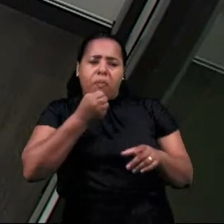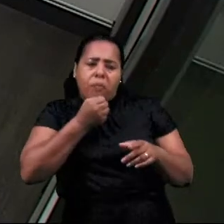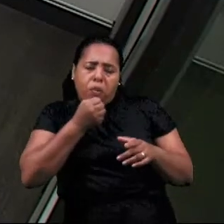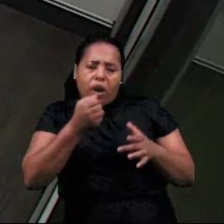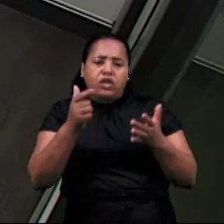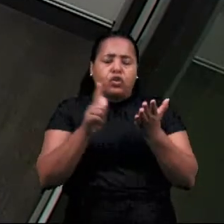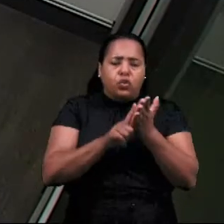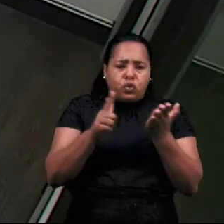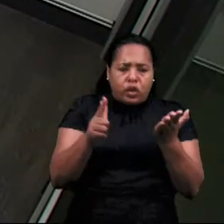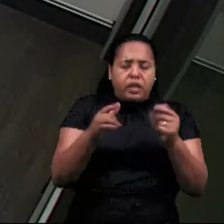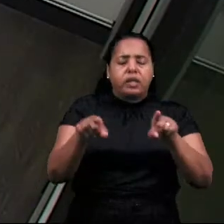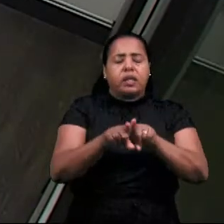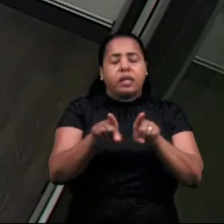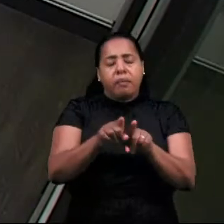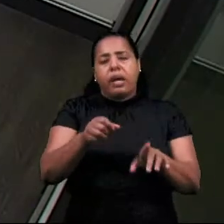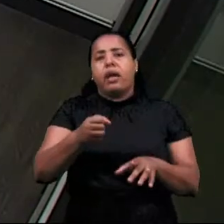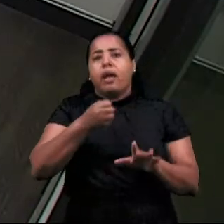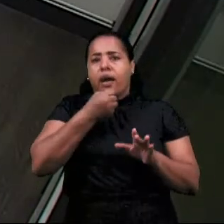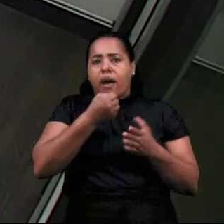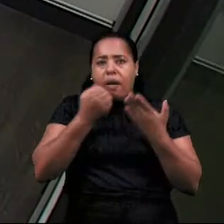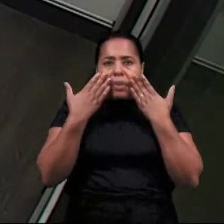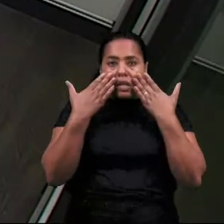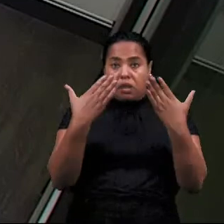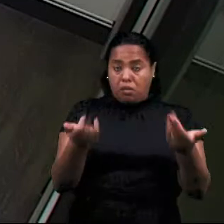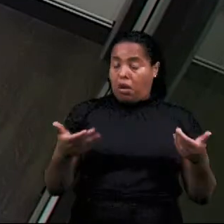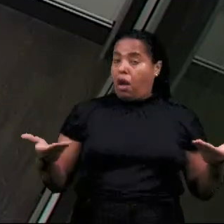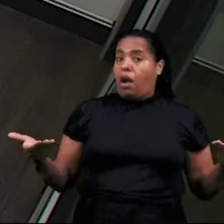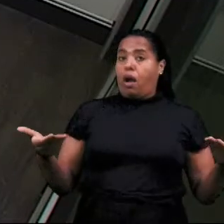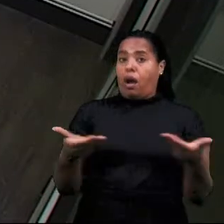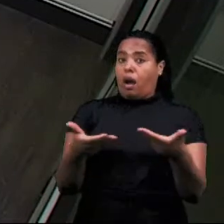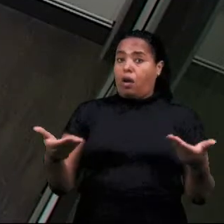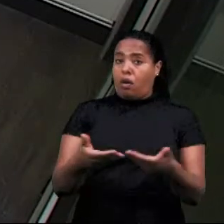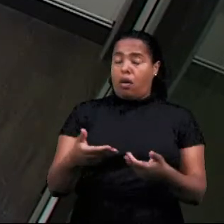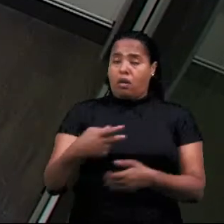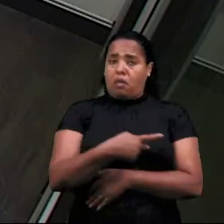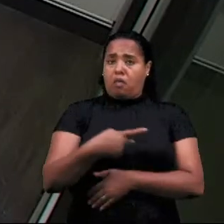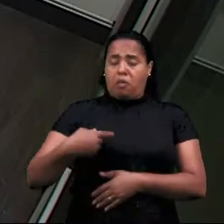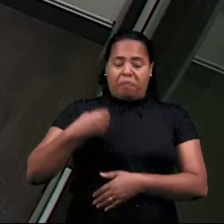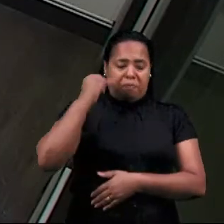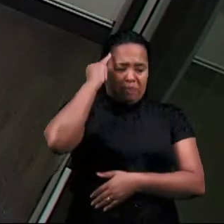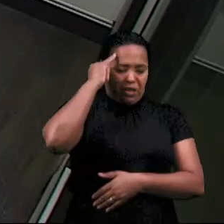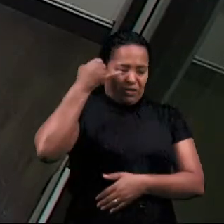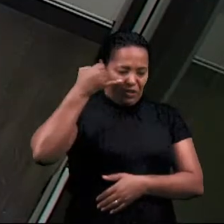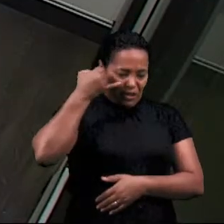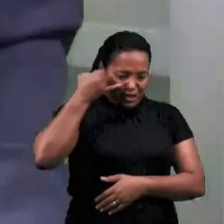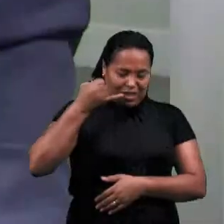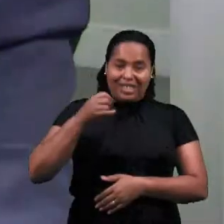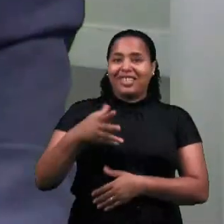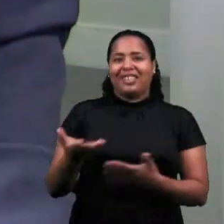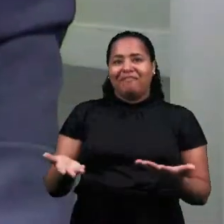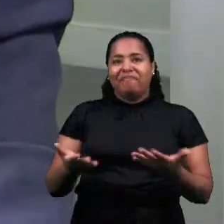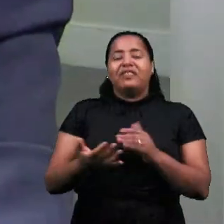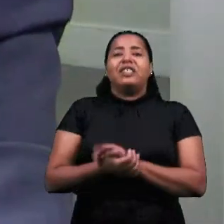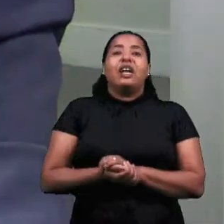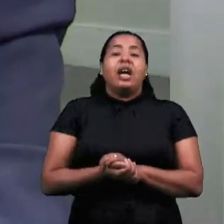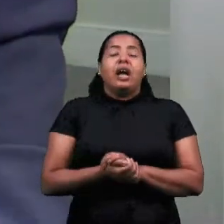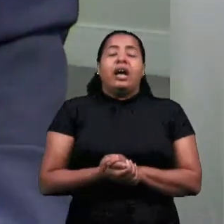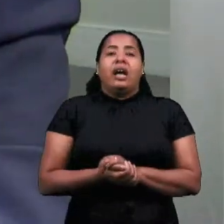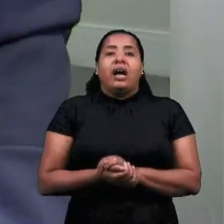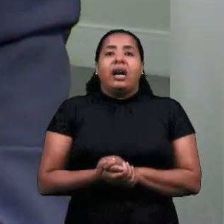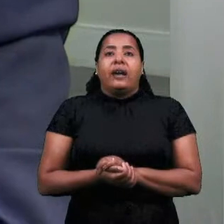também como apresentador. E agora o pastor Josias está, agora é um trio, né? É verdade. E que se